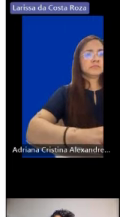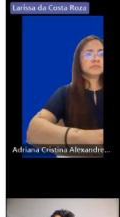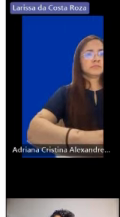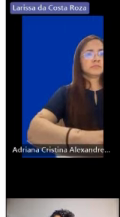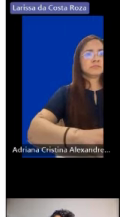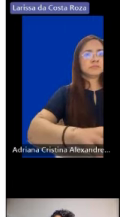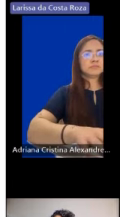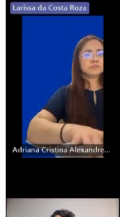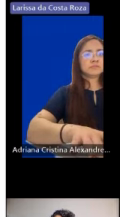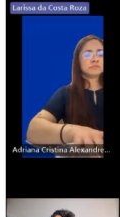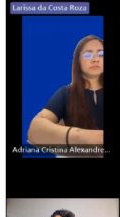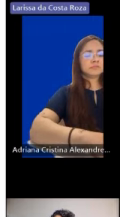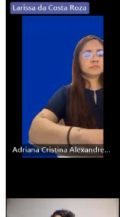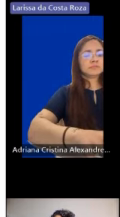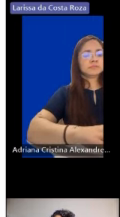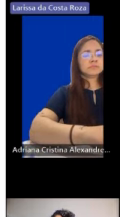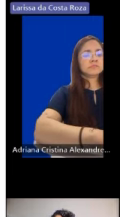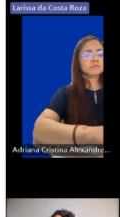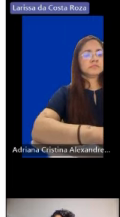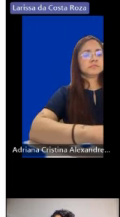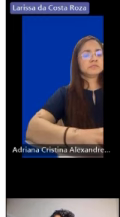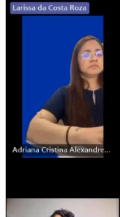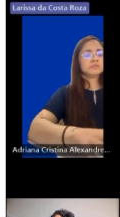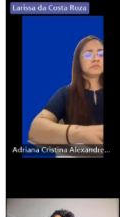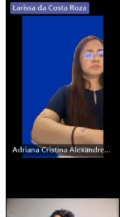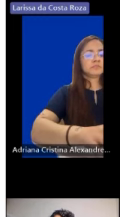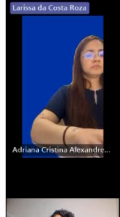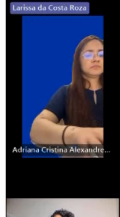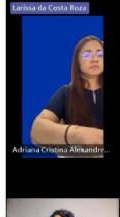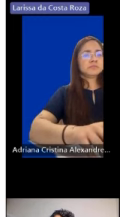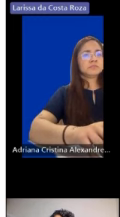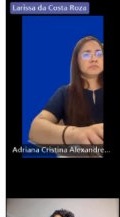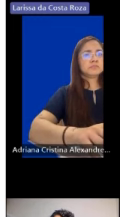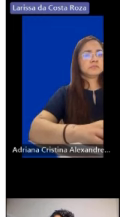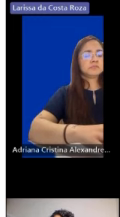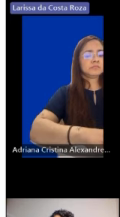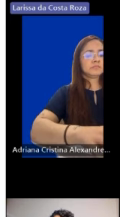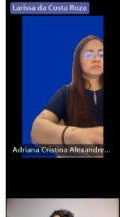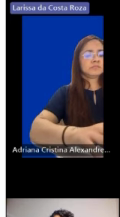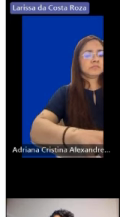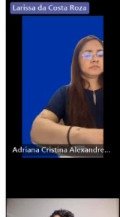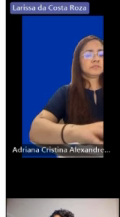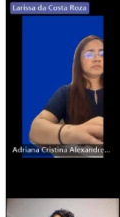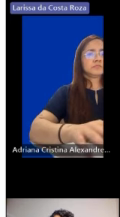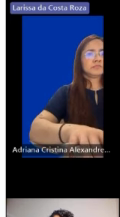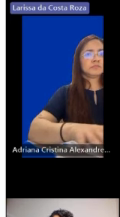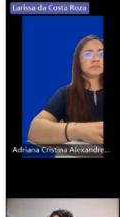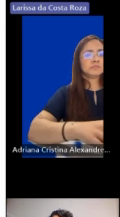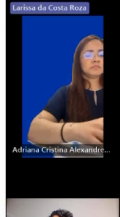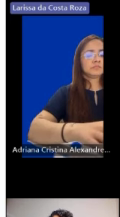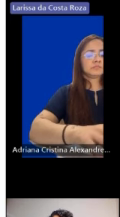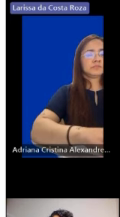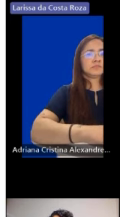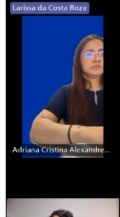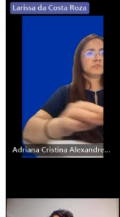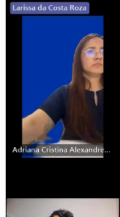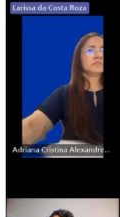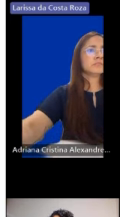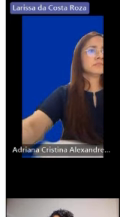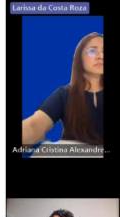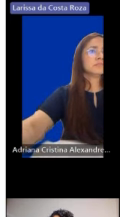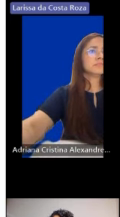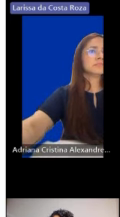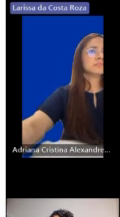a gente vai também colocar o lacre que foi rompido e o novo lacre. Isso é muito importante, porque às vezes a gente vai nas unidades, principalmente, né, com auditorias que a gente está